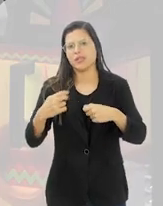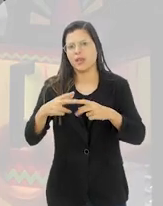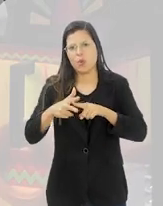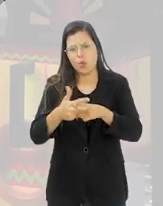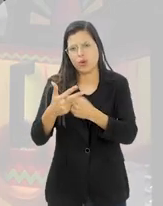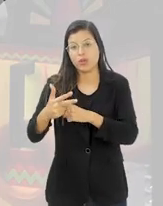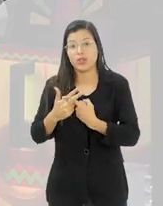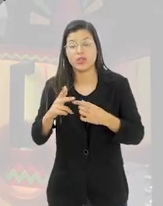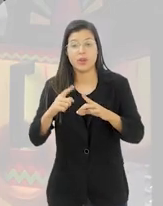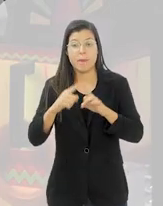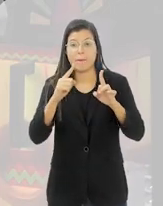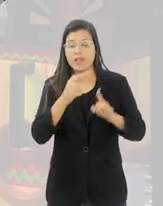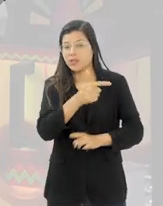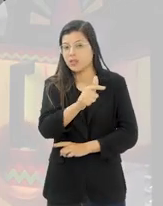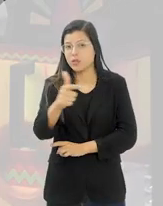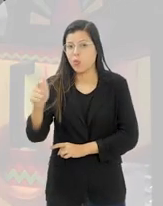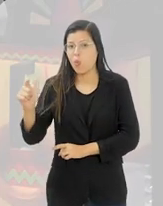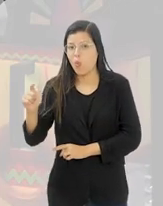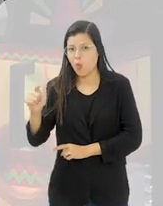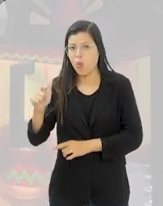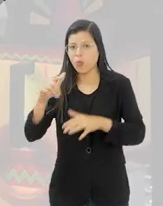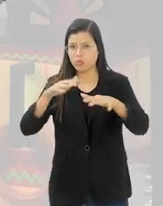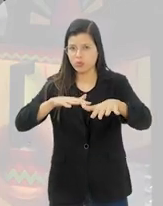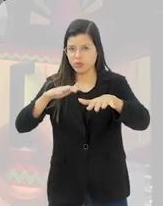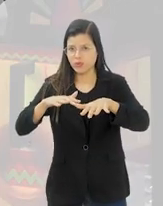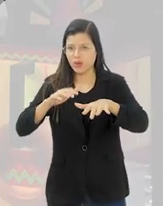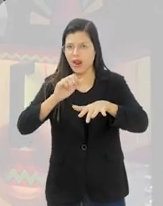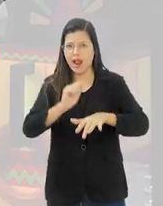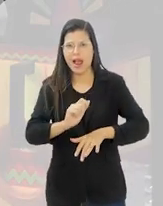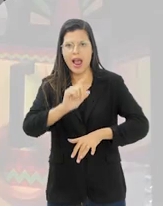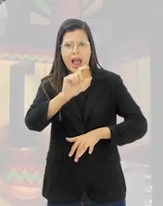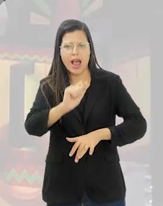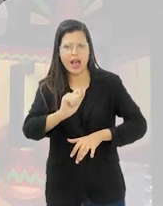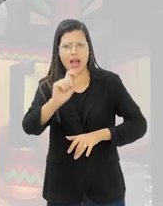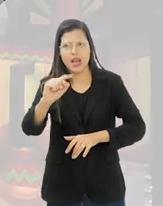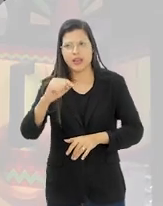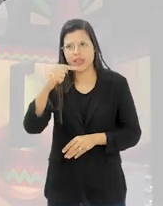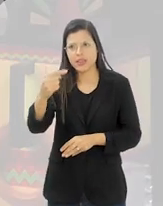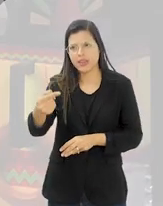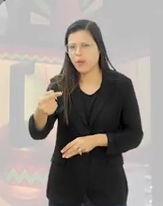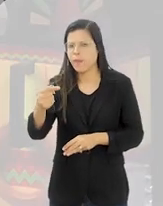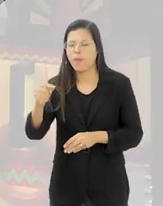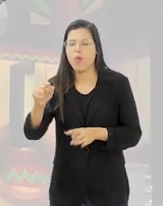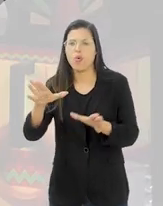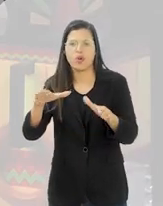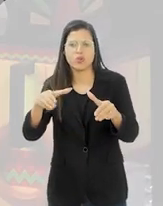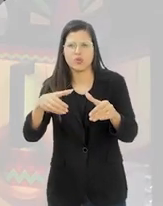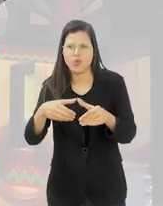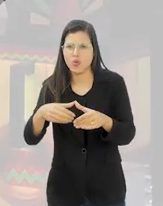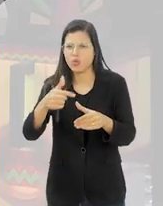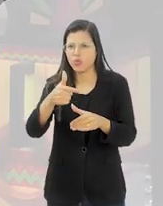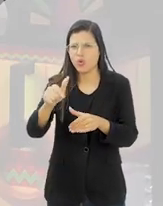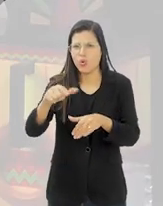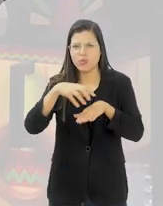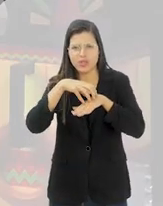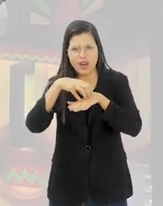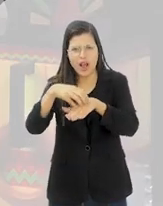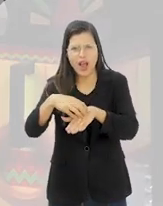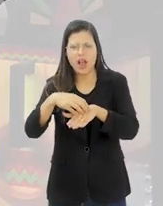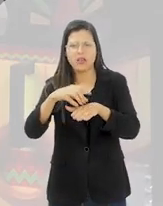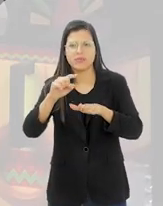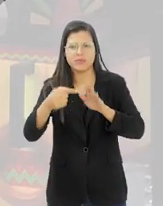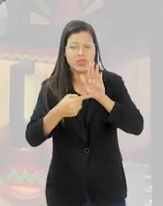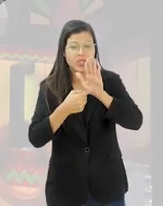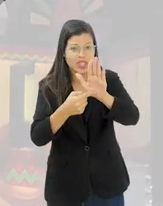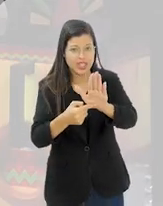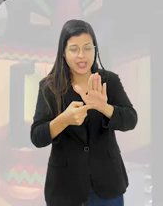consertar, mas todas as vezes que eu desfilei em algum desfile, fosse de ala, que depois eu passei a ser composição de carro, depois semi-destaque,